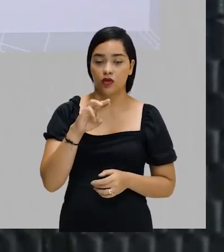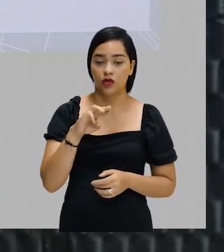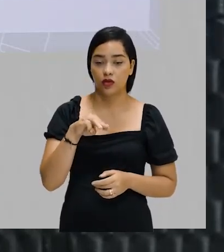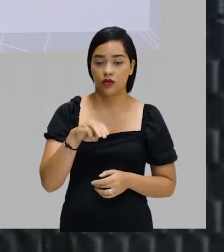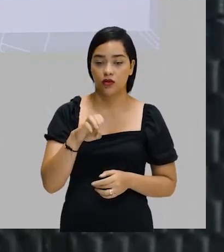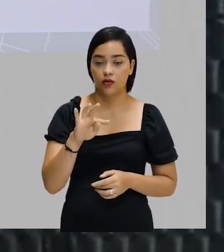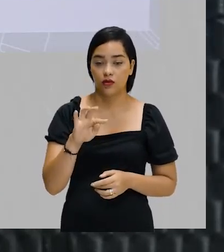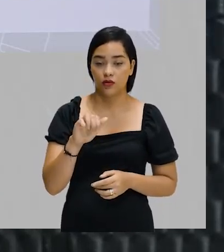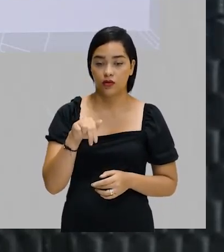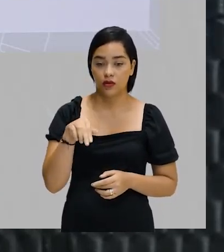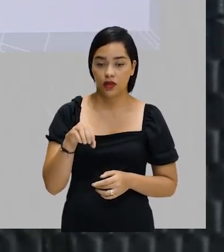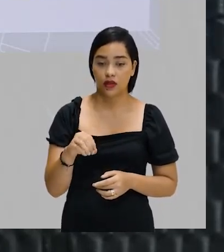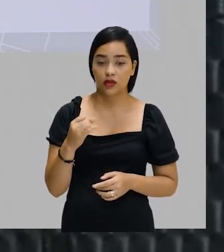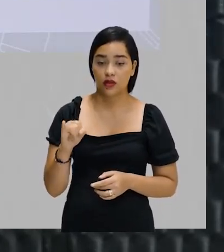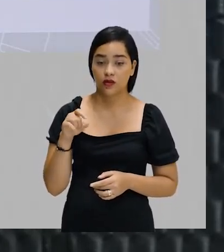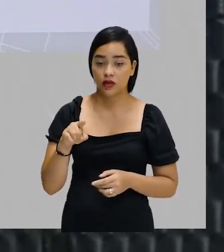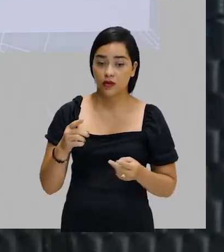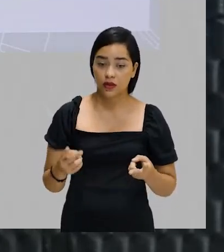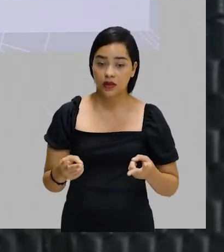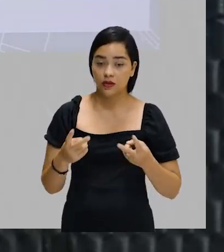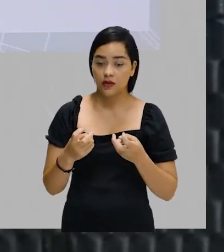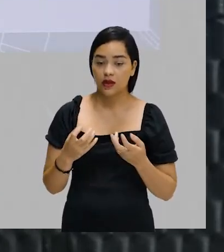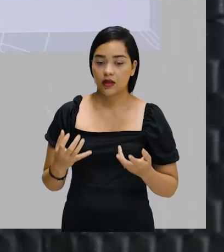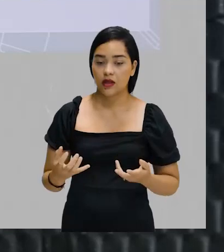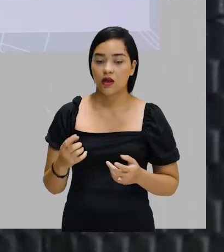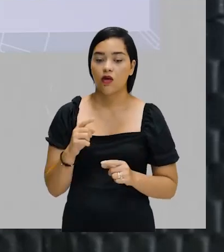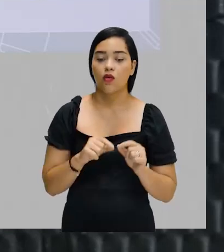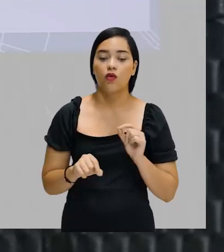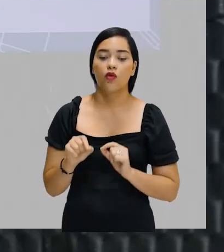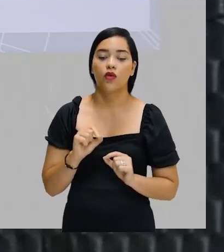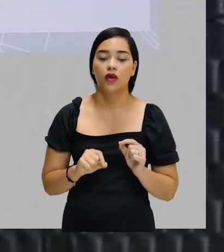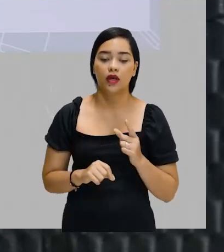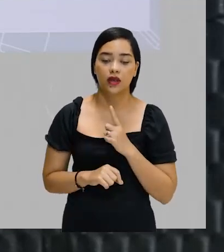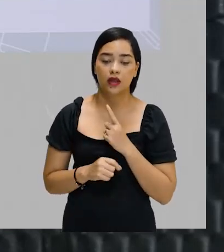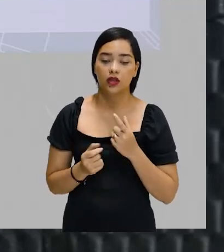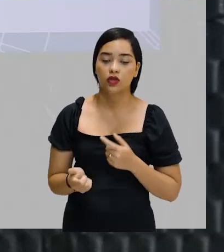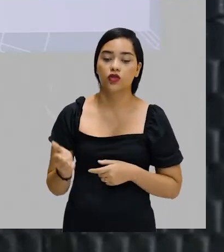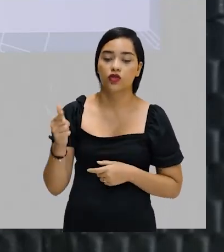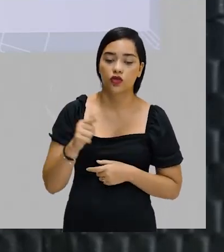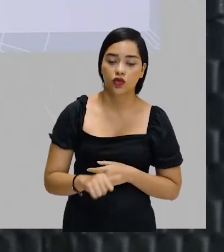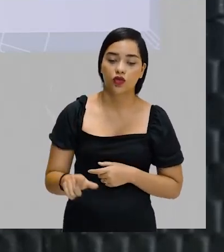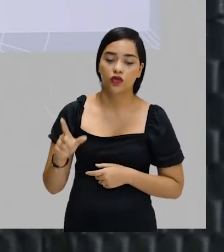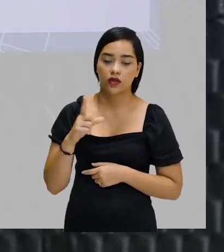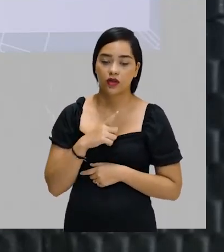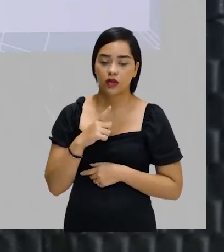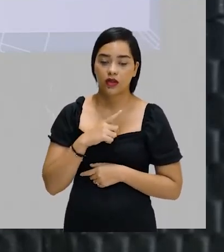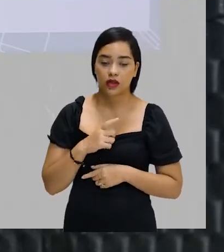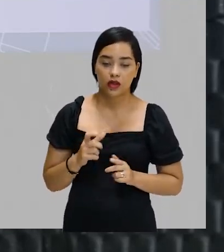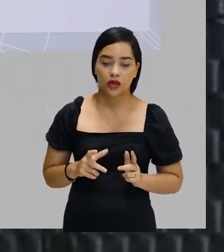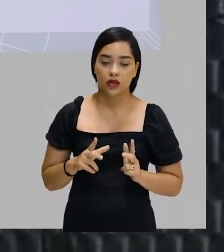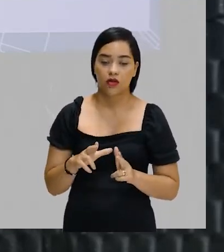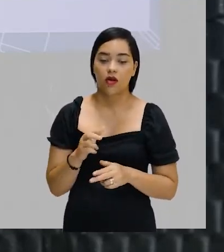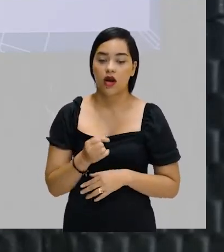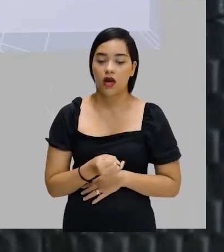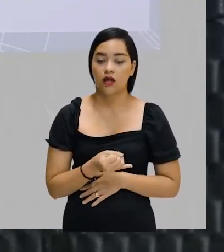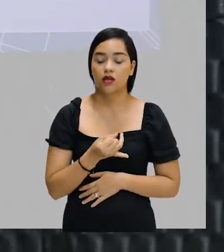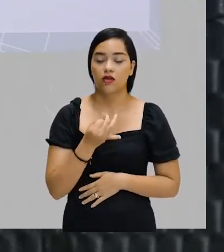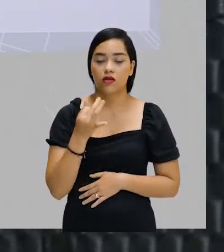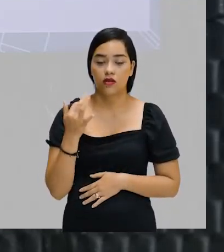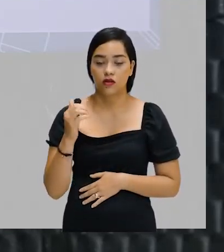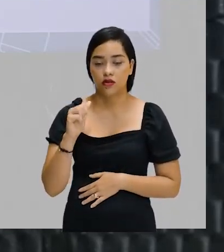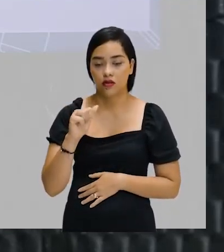metano. Então, se você observar, nós vamos ter novamente as mesmas quantidades